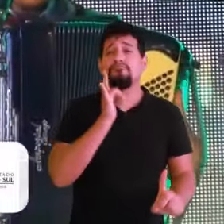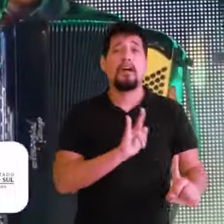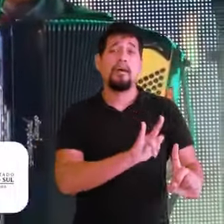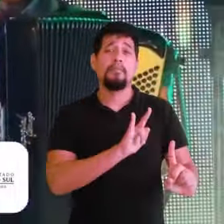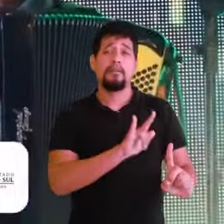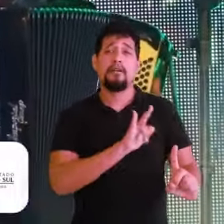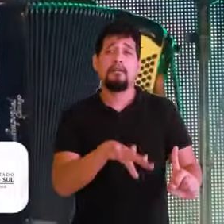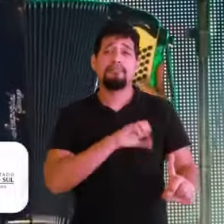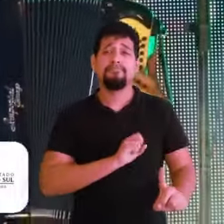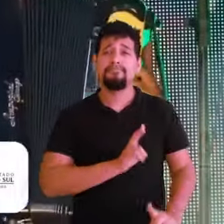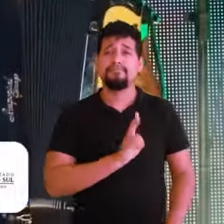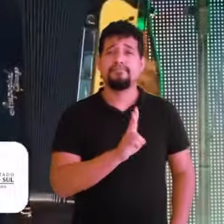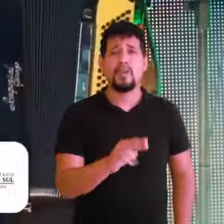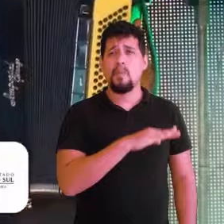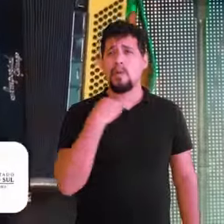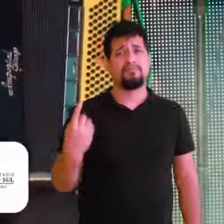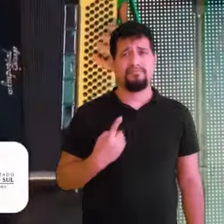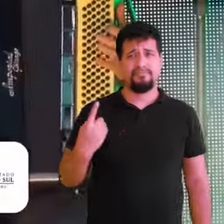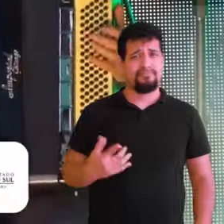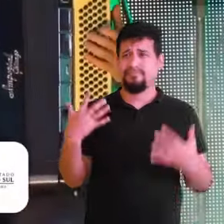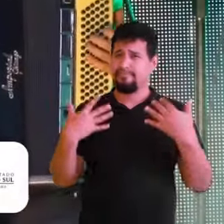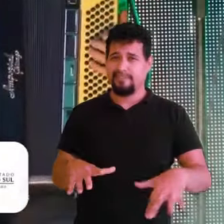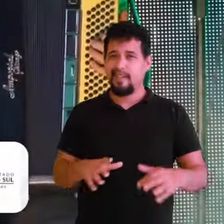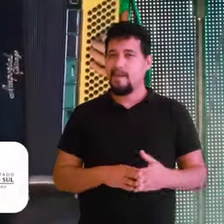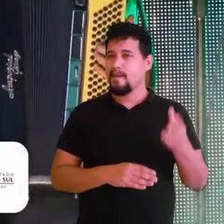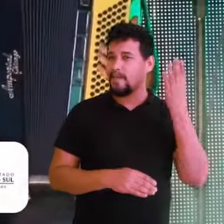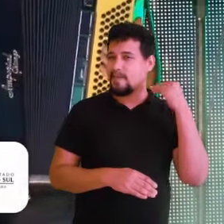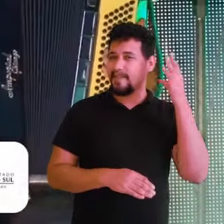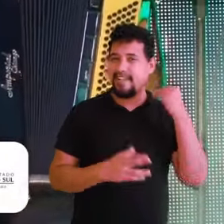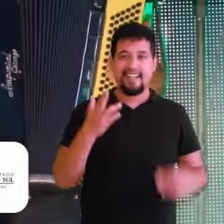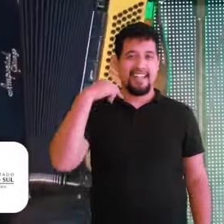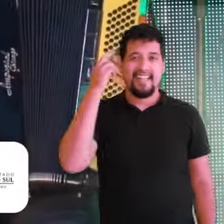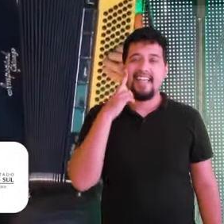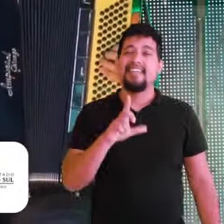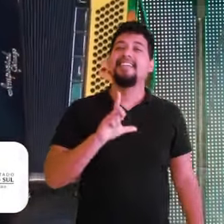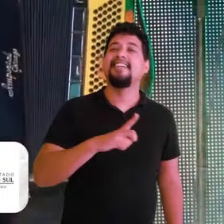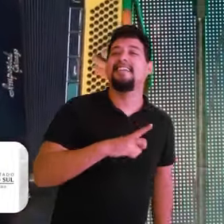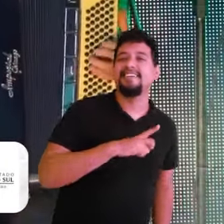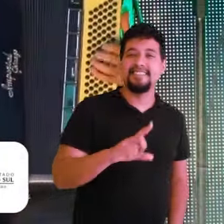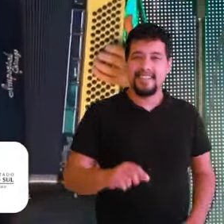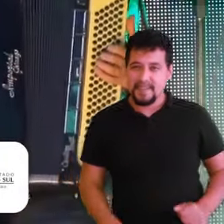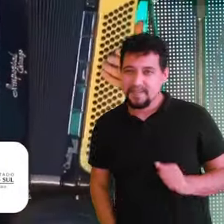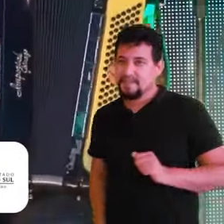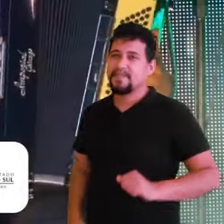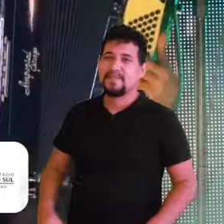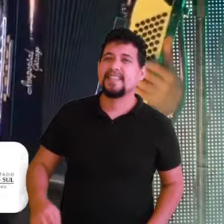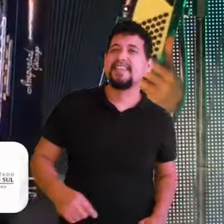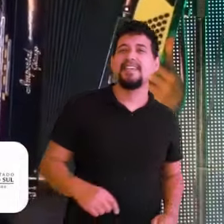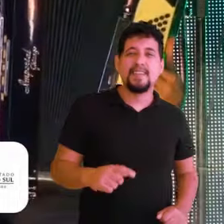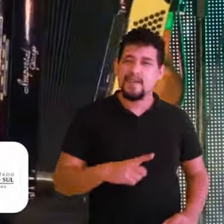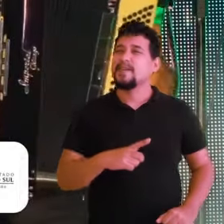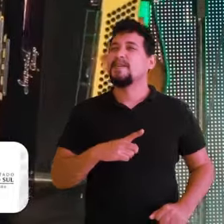Não me tentei a morena, que tem as flores cheia de espinho. E eu tô louco de vontade de